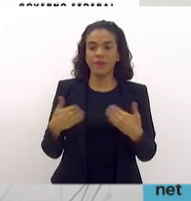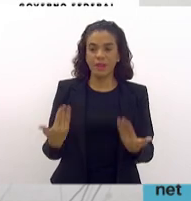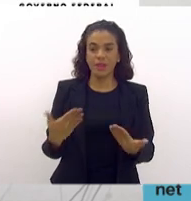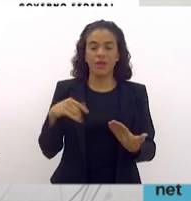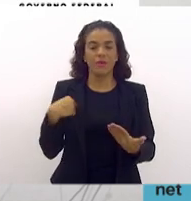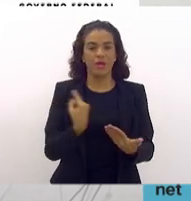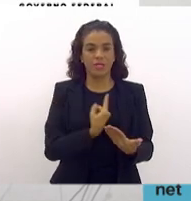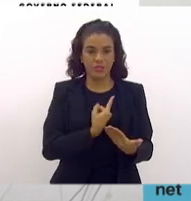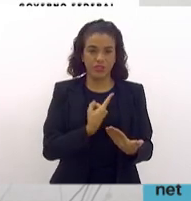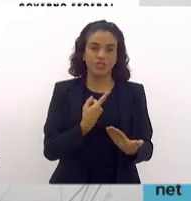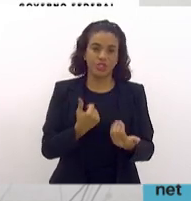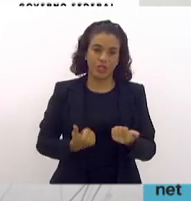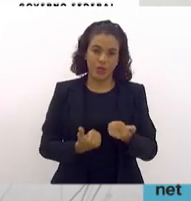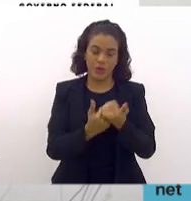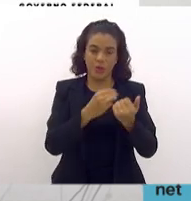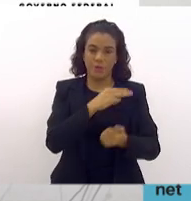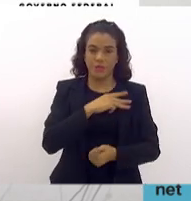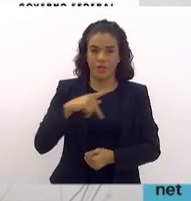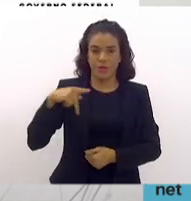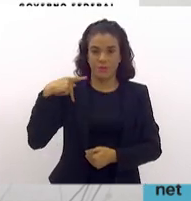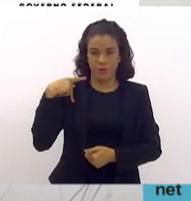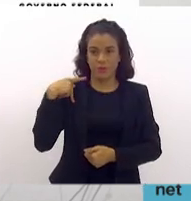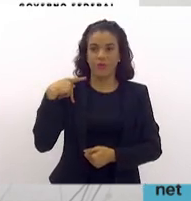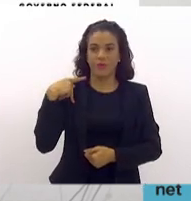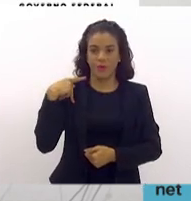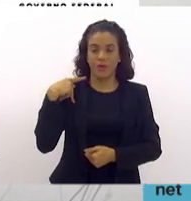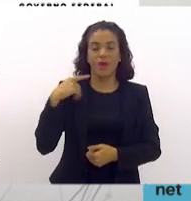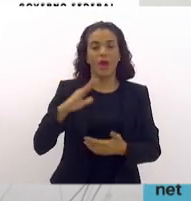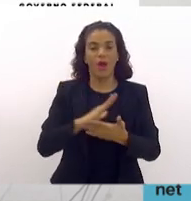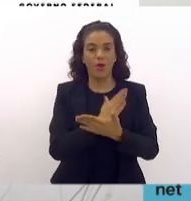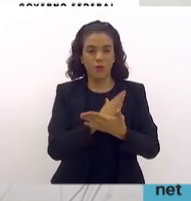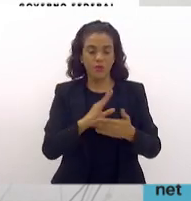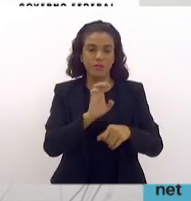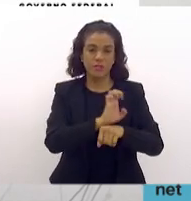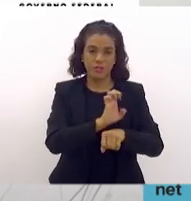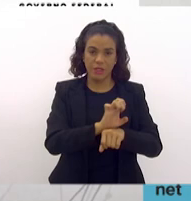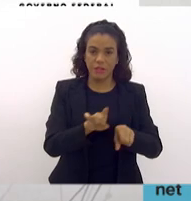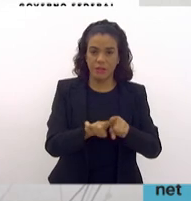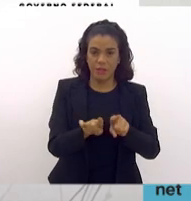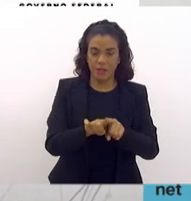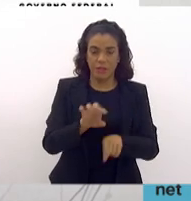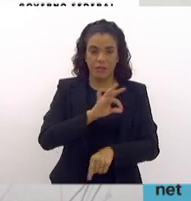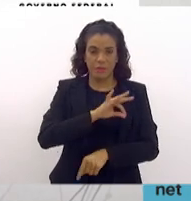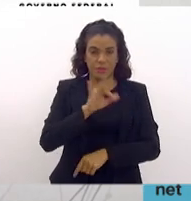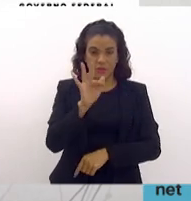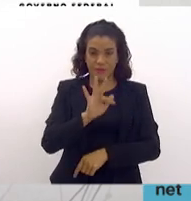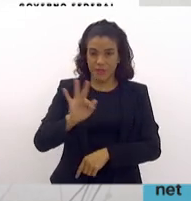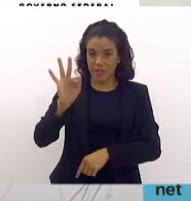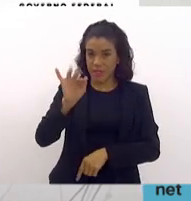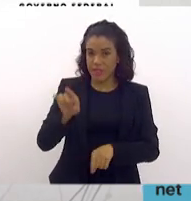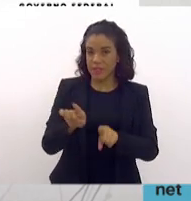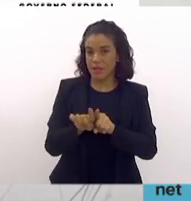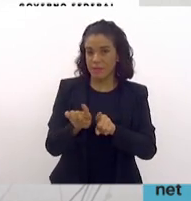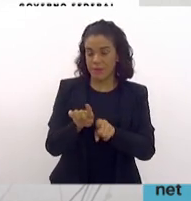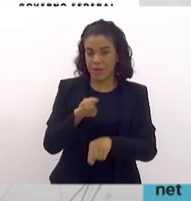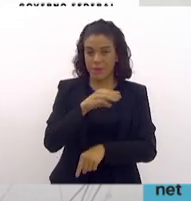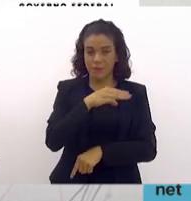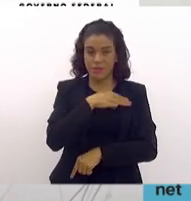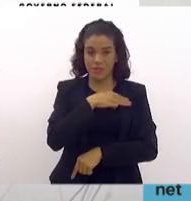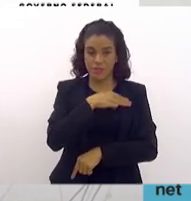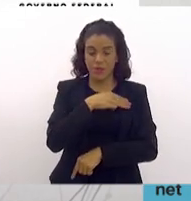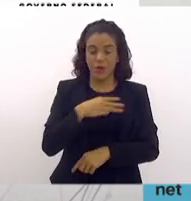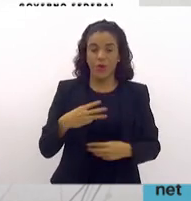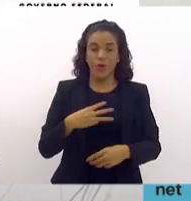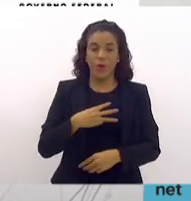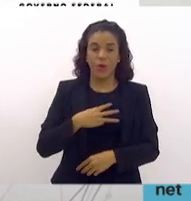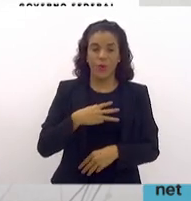coopera com o Ministério Público Federal, alguns ministérios públicos estaduais, a Polícia Federal e recentemente também o Ministério da Justiça,